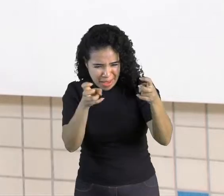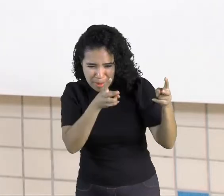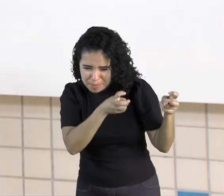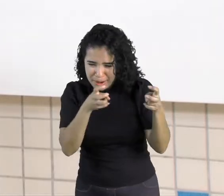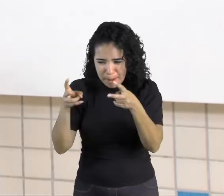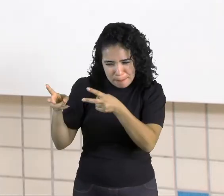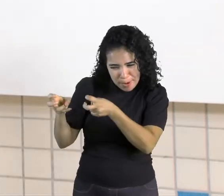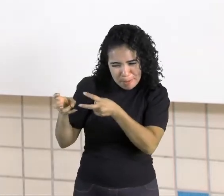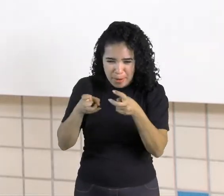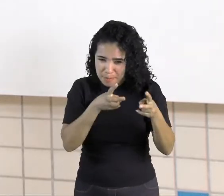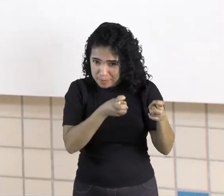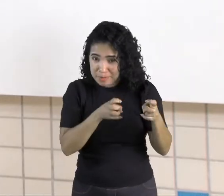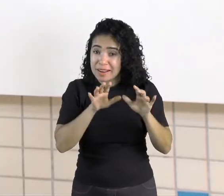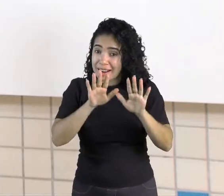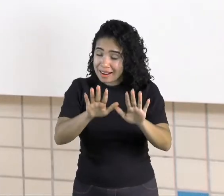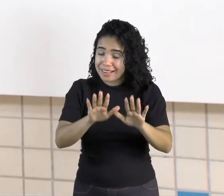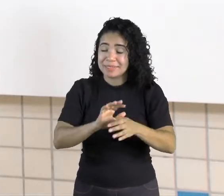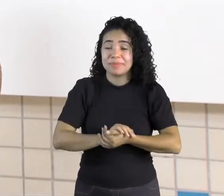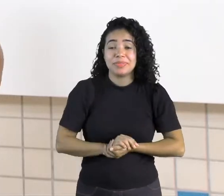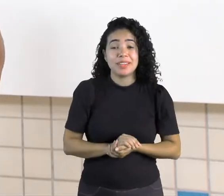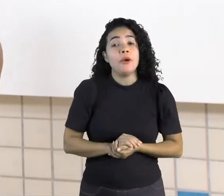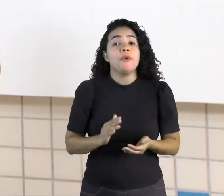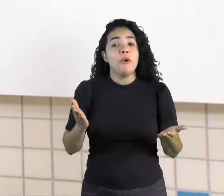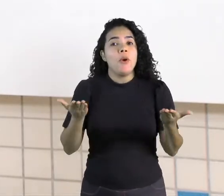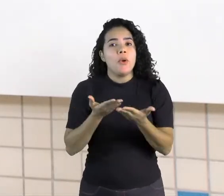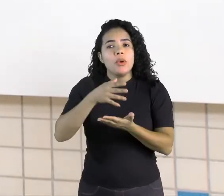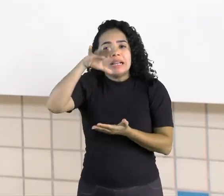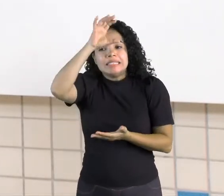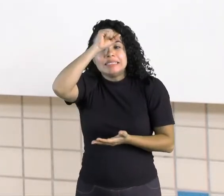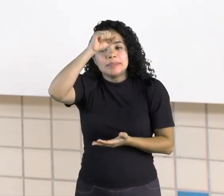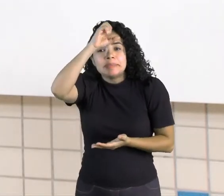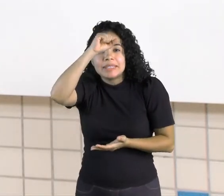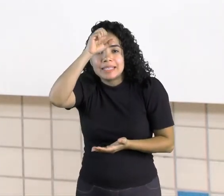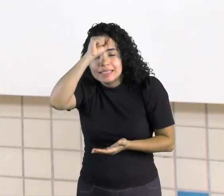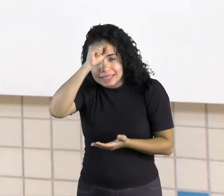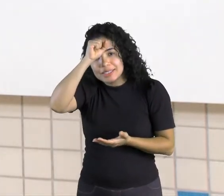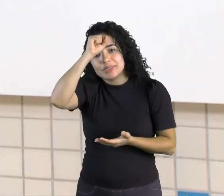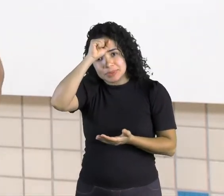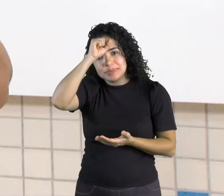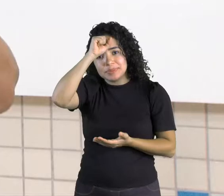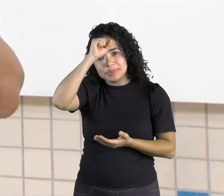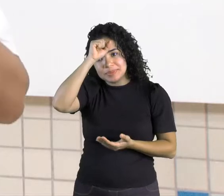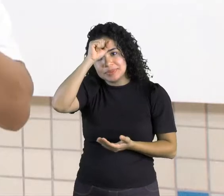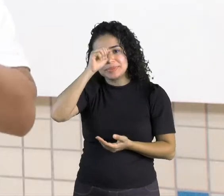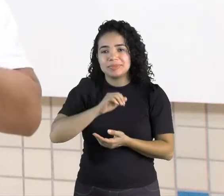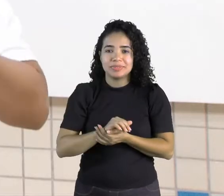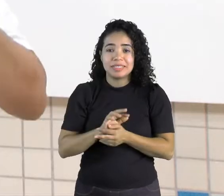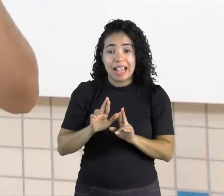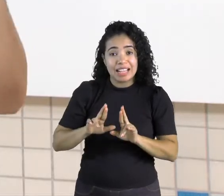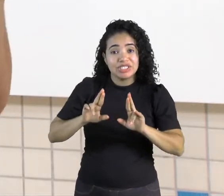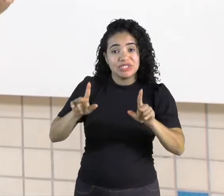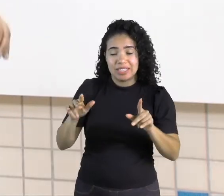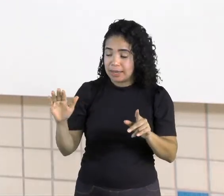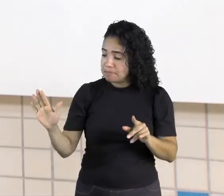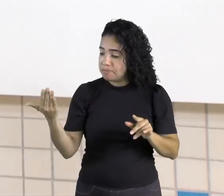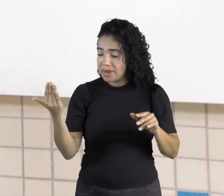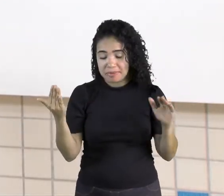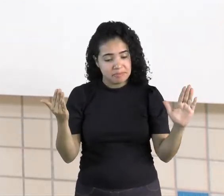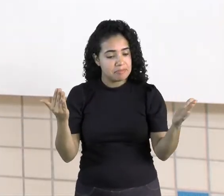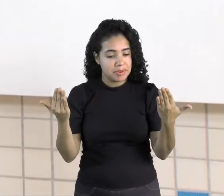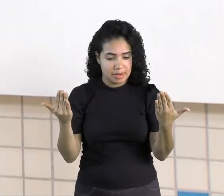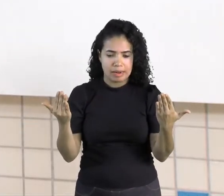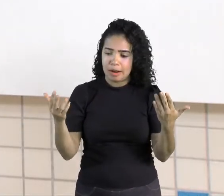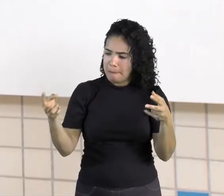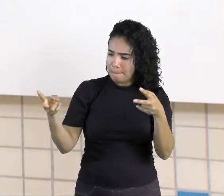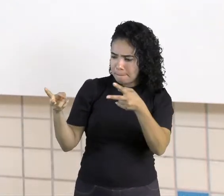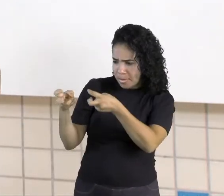certo? Nós hoje aprendemos sobre a diferença do discurso direto